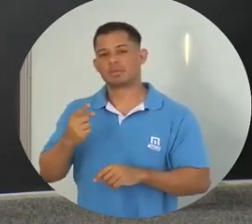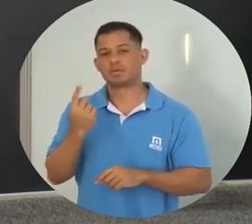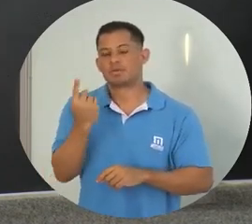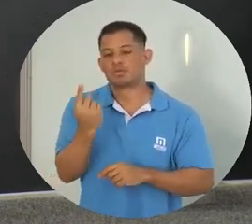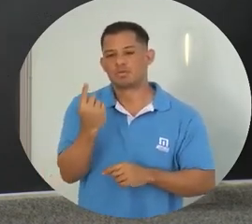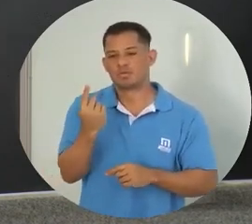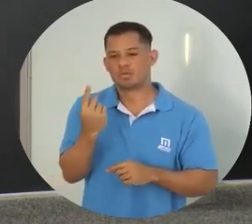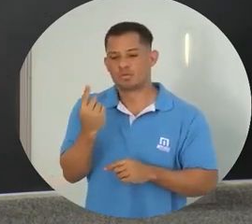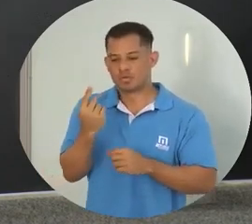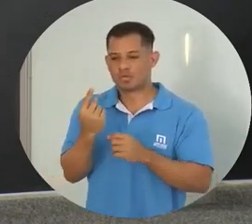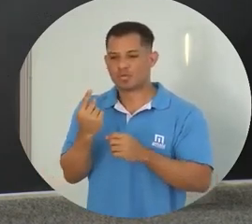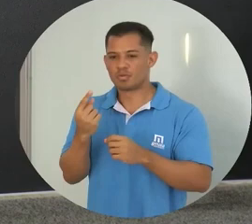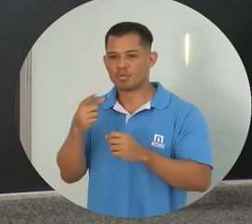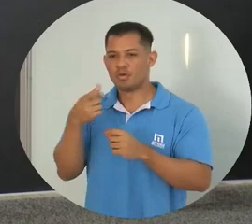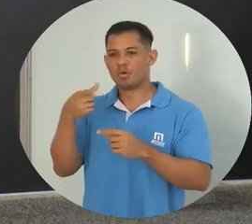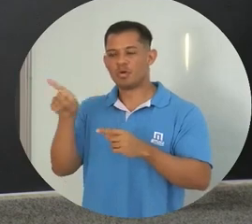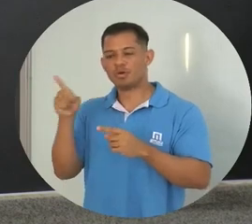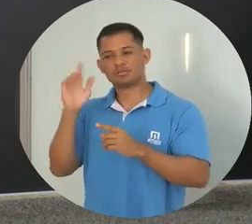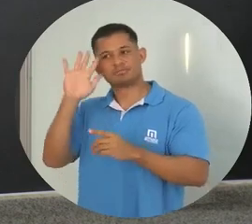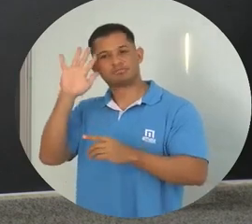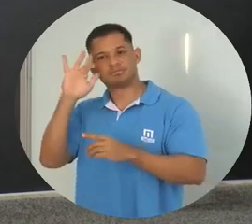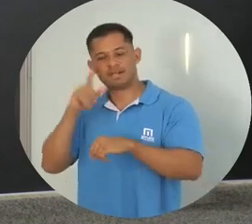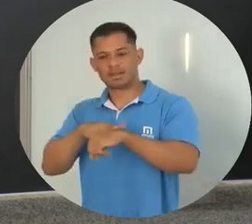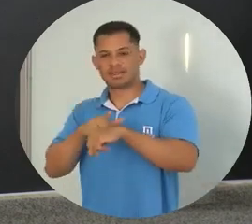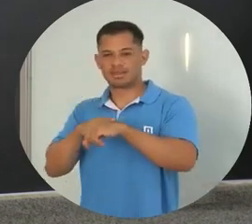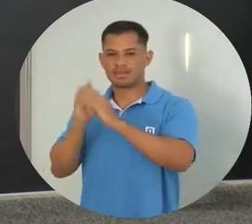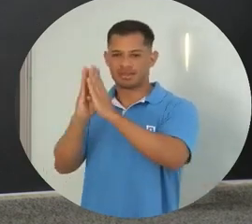um aporte adicional desse lapso de tempo.